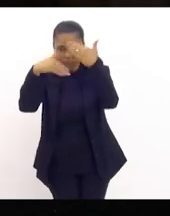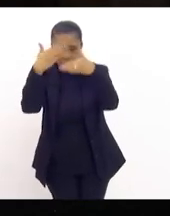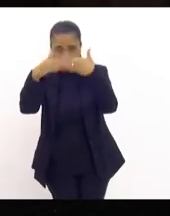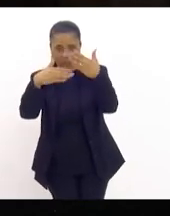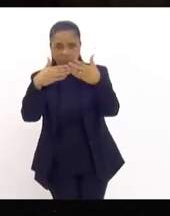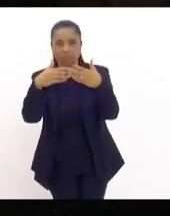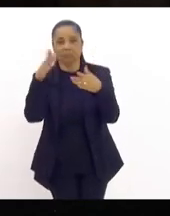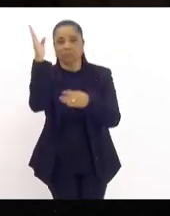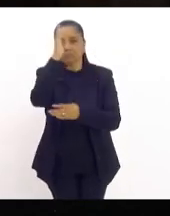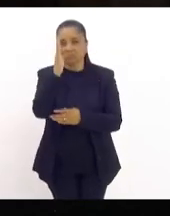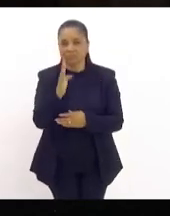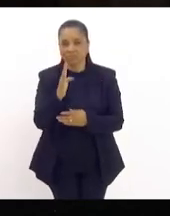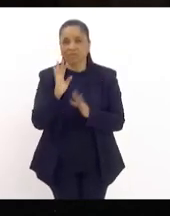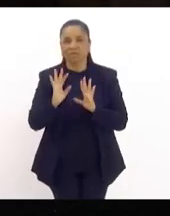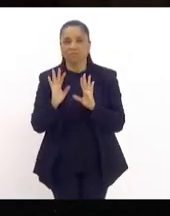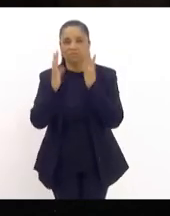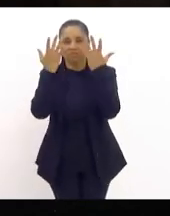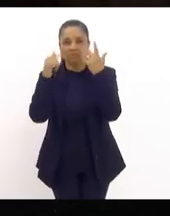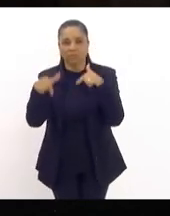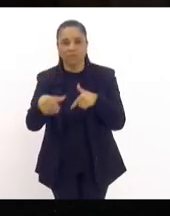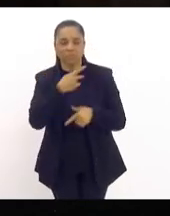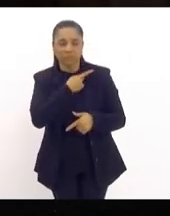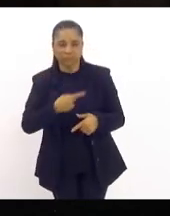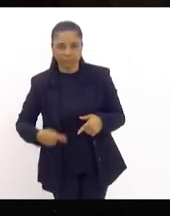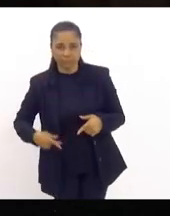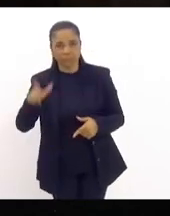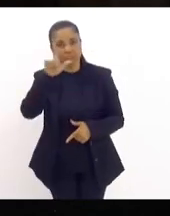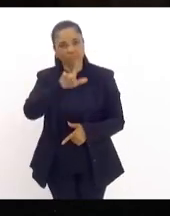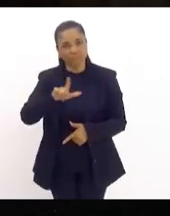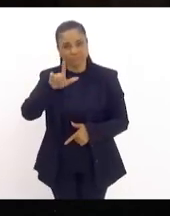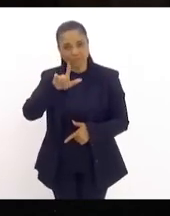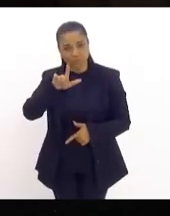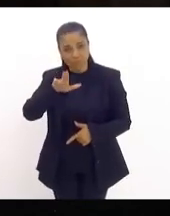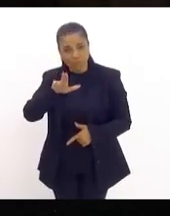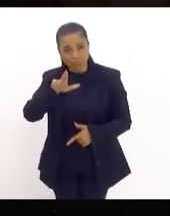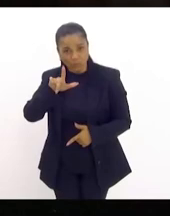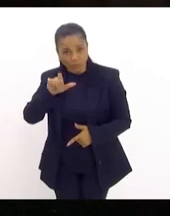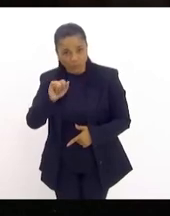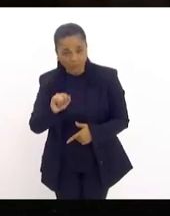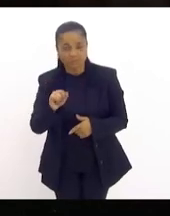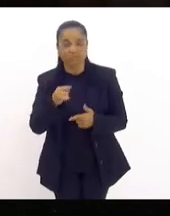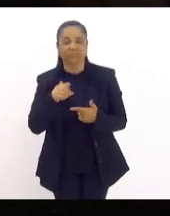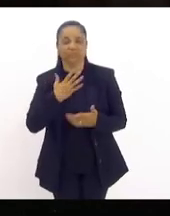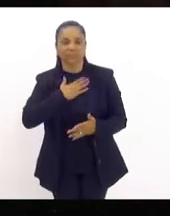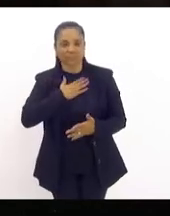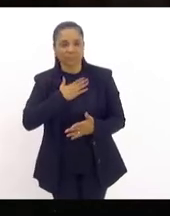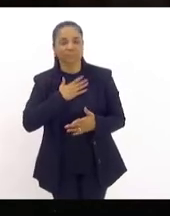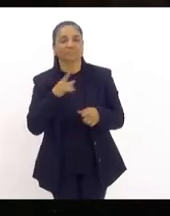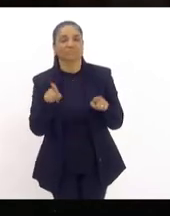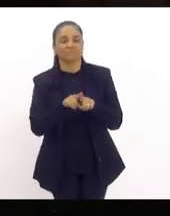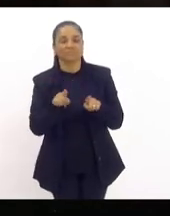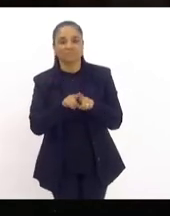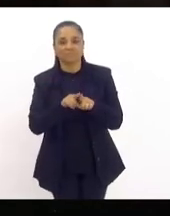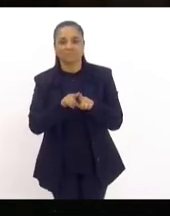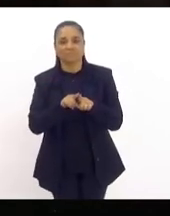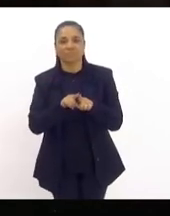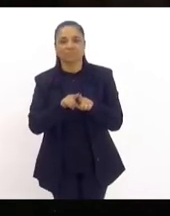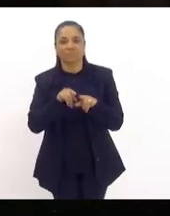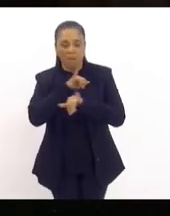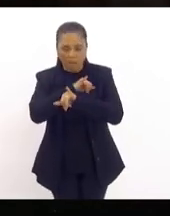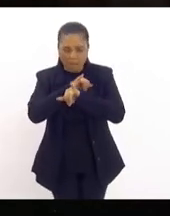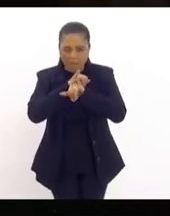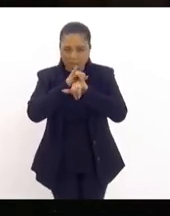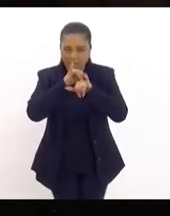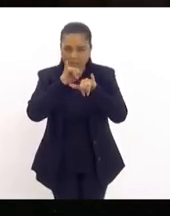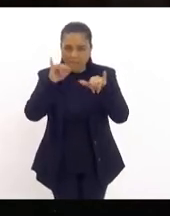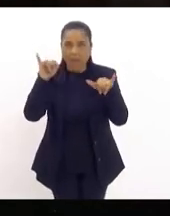aqui celebrar a iniciativa do nosso presidente Lula e gostaria muito que se fizesse reverberar por todo o